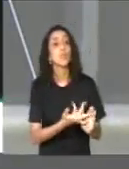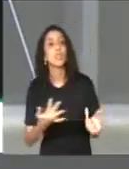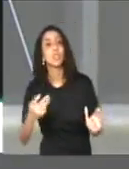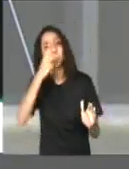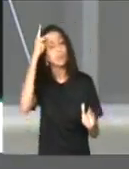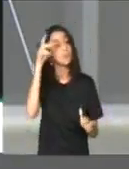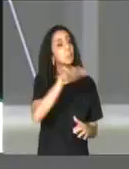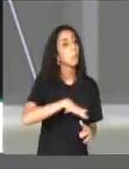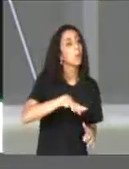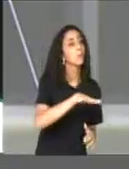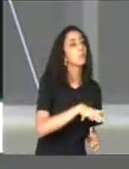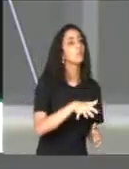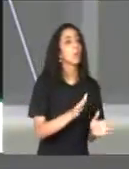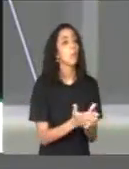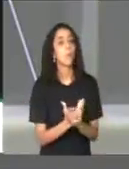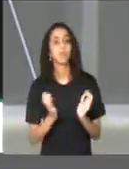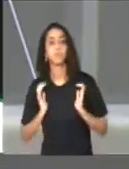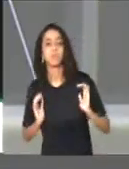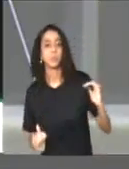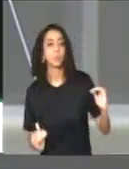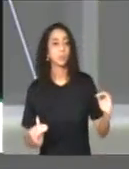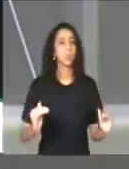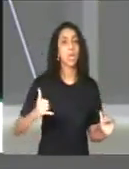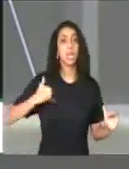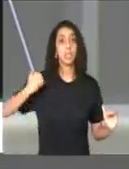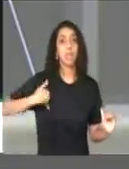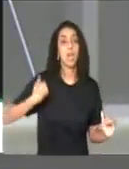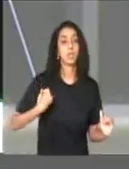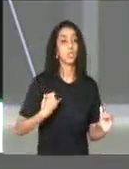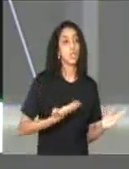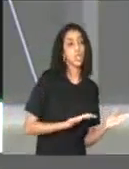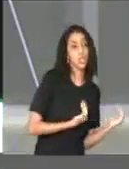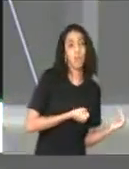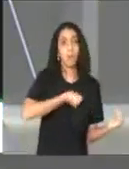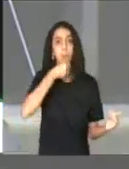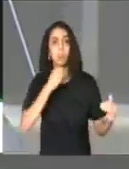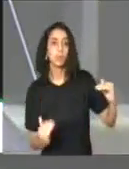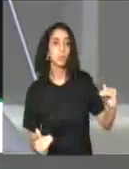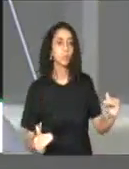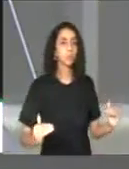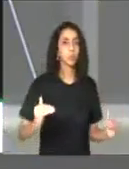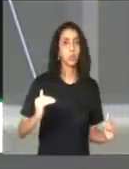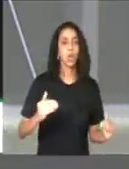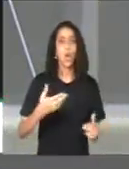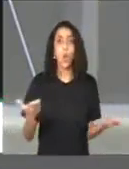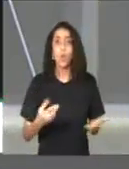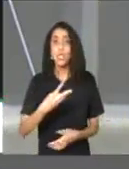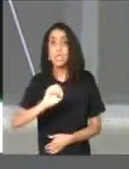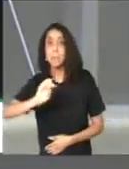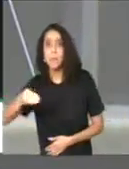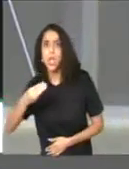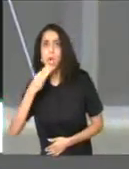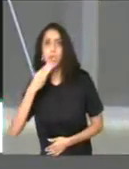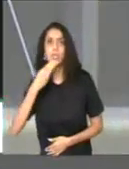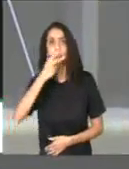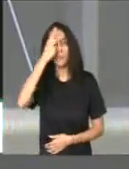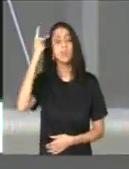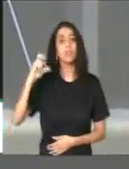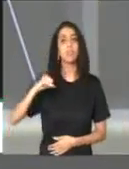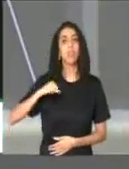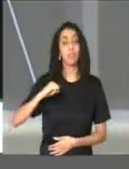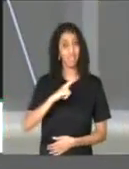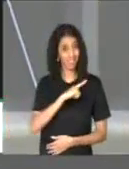demográfica brasileira. Estamos envelhecendo. Hoje somos quase 30 milhões de brasileiros com 60